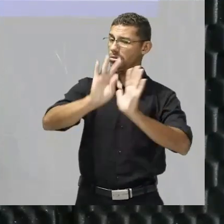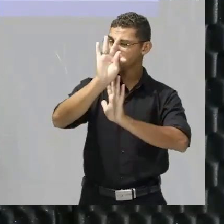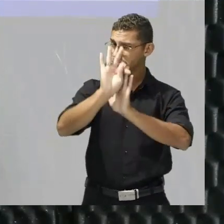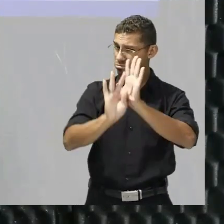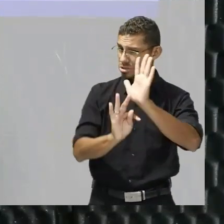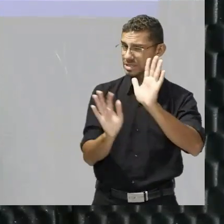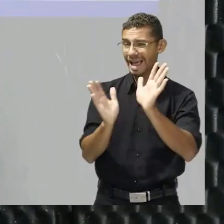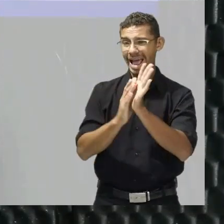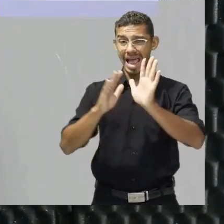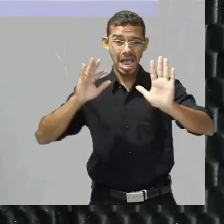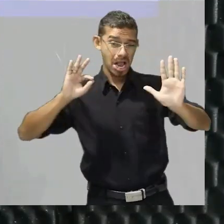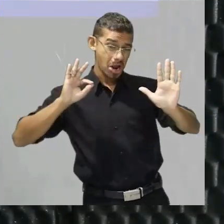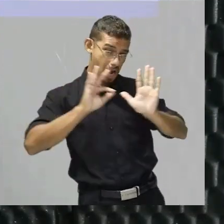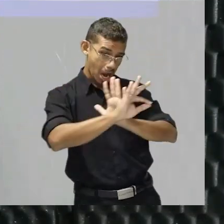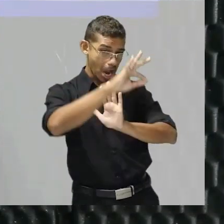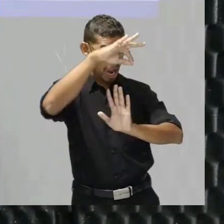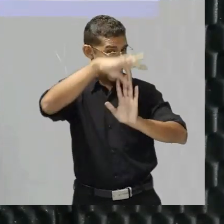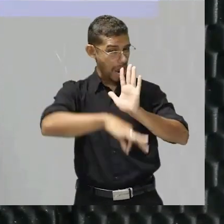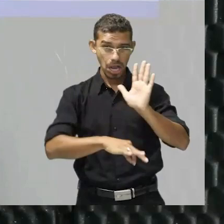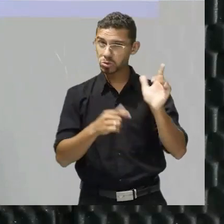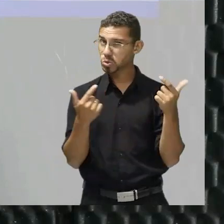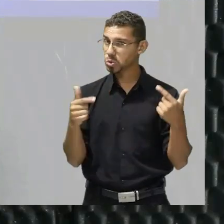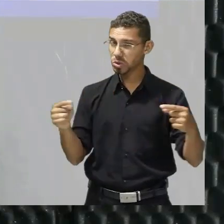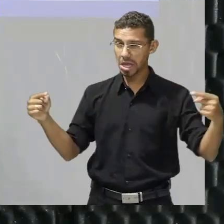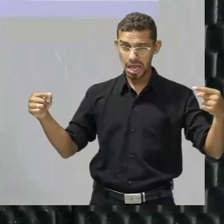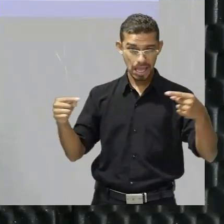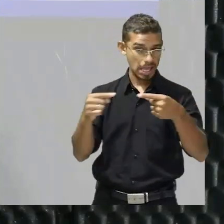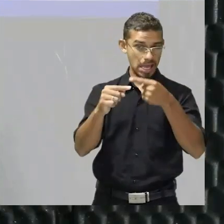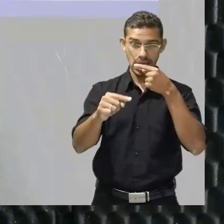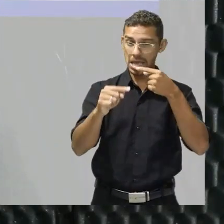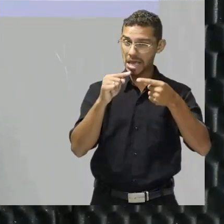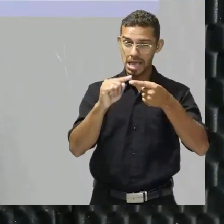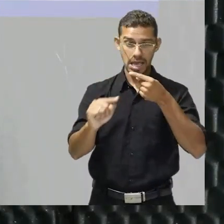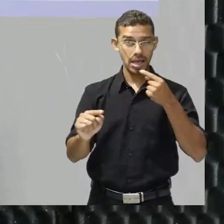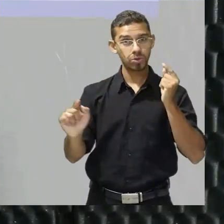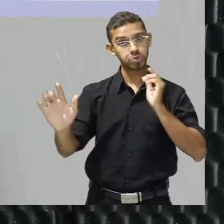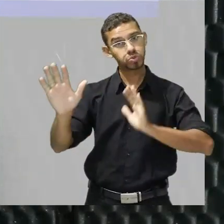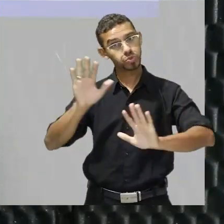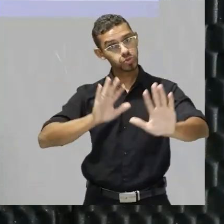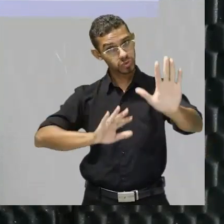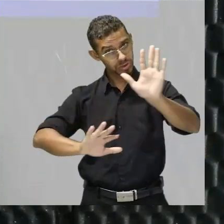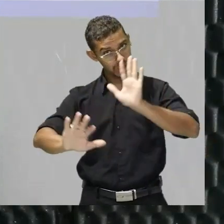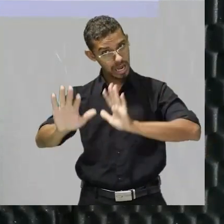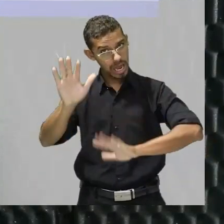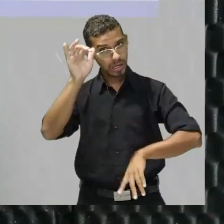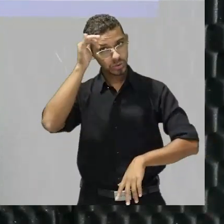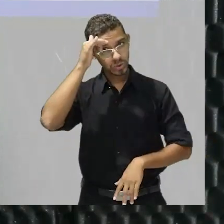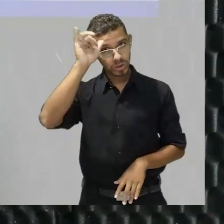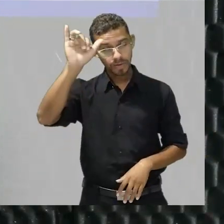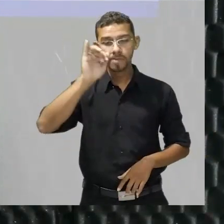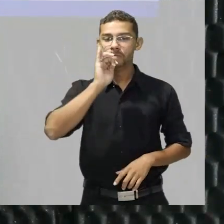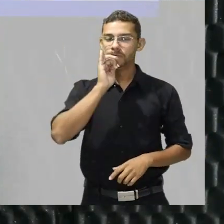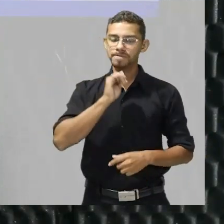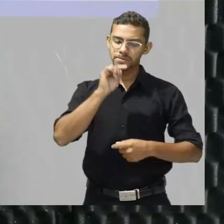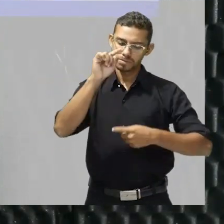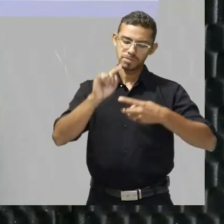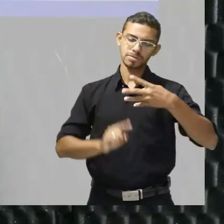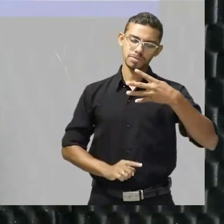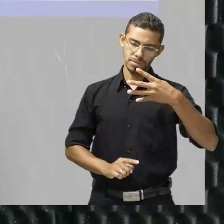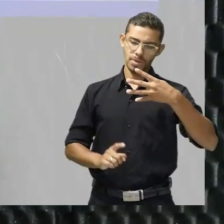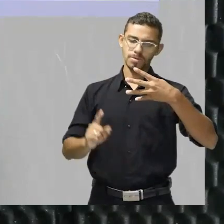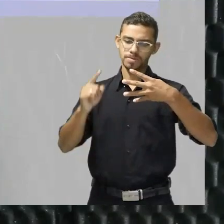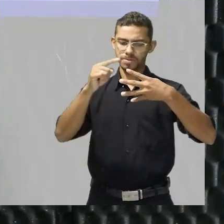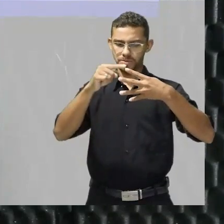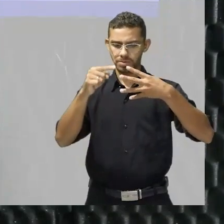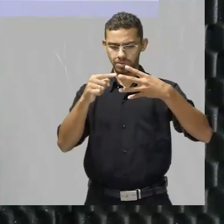e erros de coerência fica um texto muito repet fui então cuidado com isso Qual é a recomendação que a gente faz quatro parágrafos